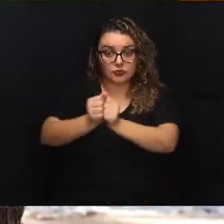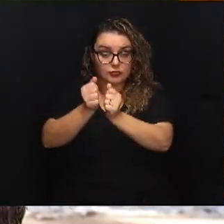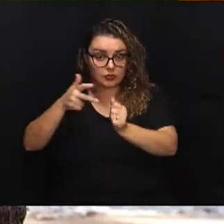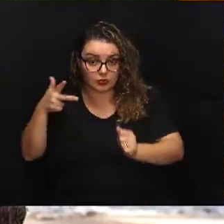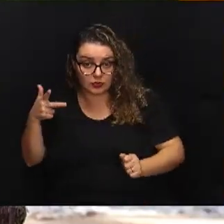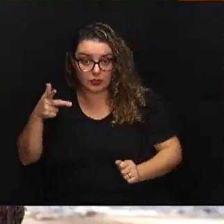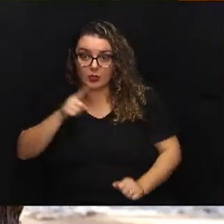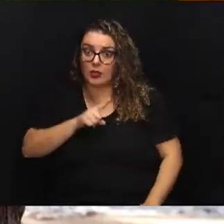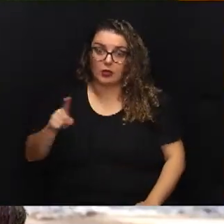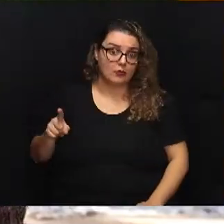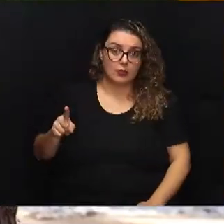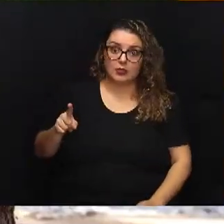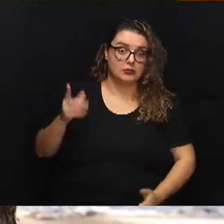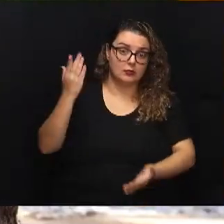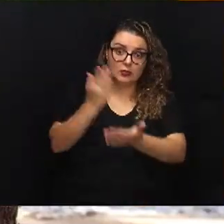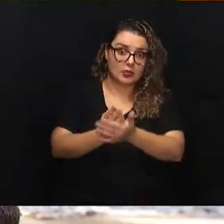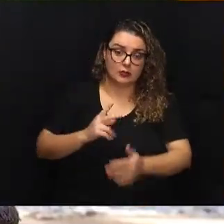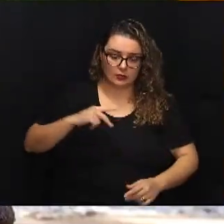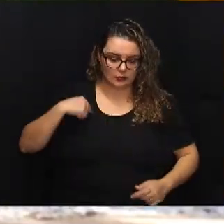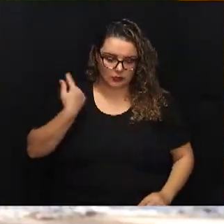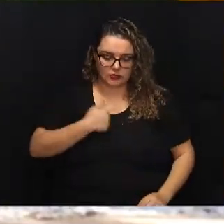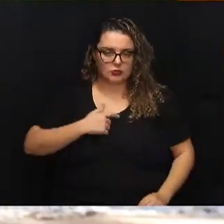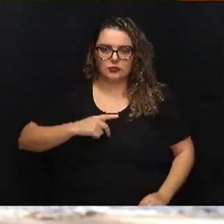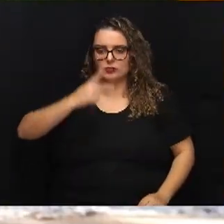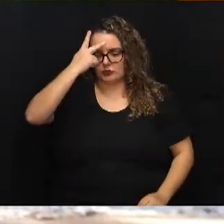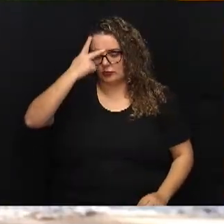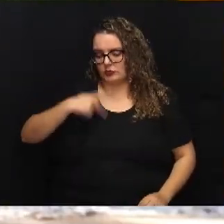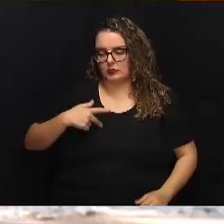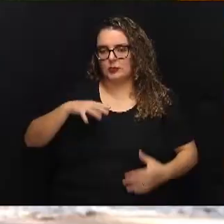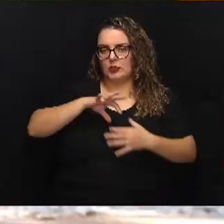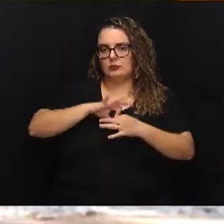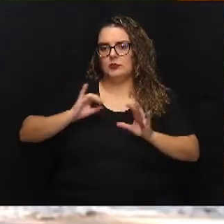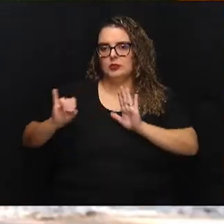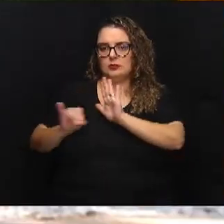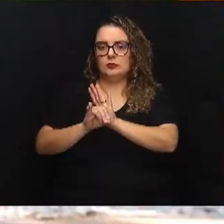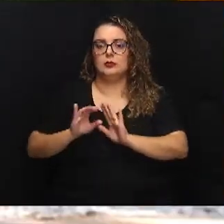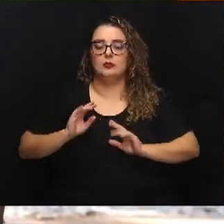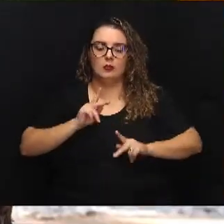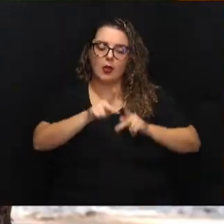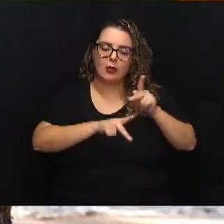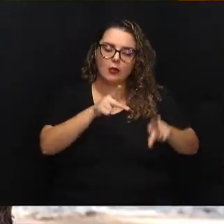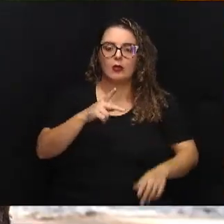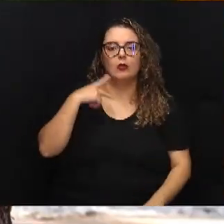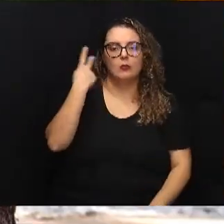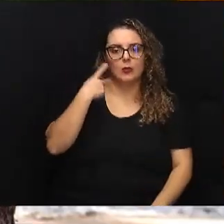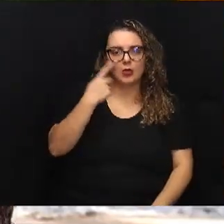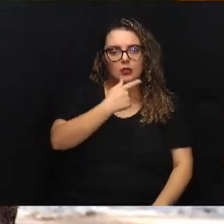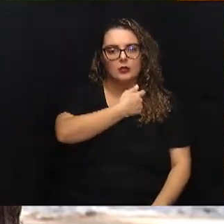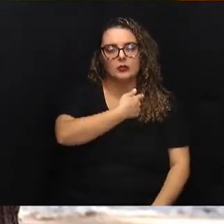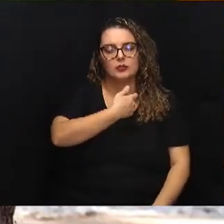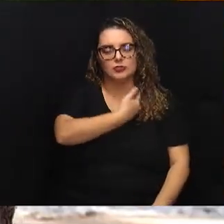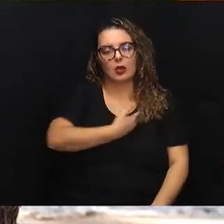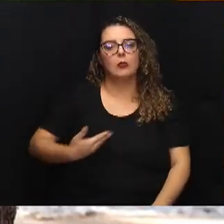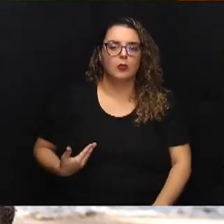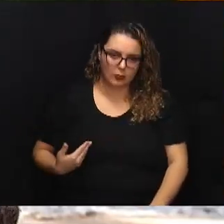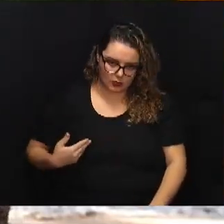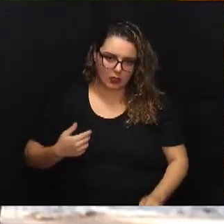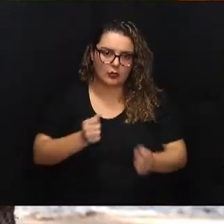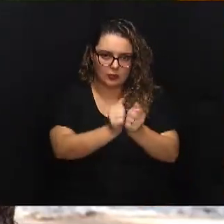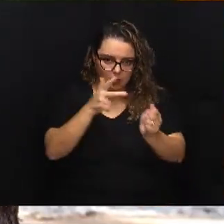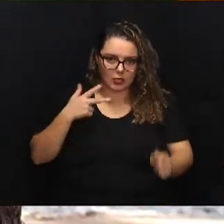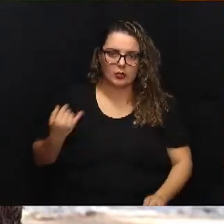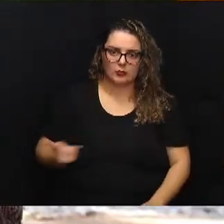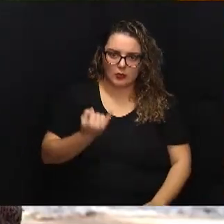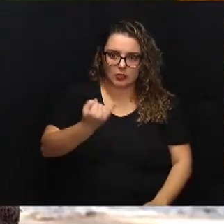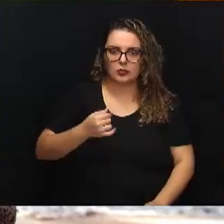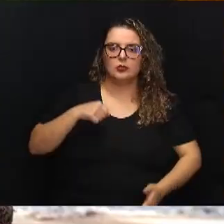deixamos de ser quem somos. Então uma política pública, principalmente voltada para o indígena, é muito importante, é algo que a gente vem debatendo